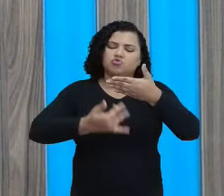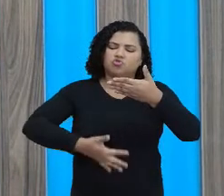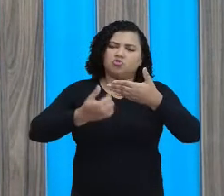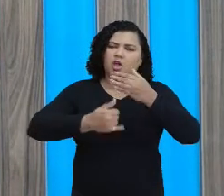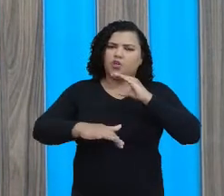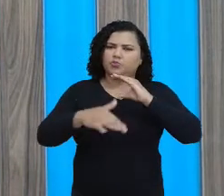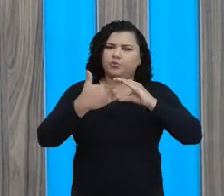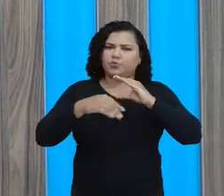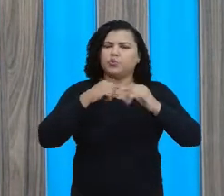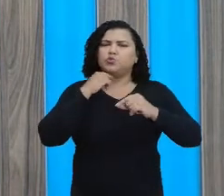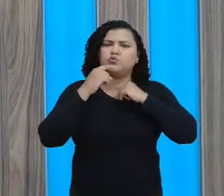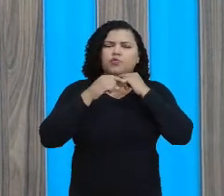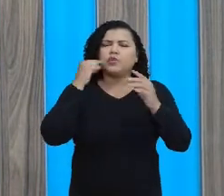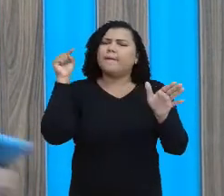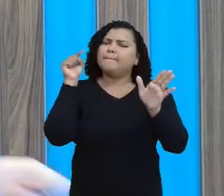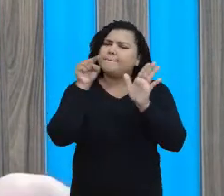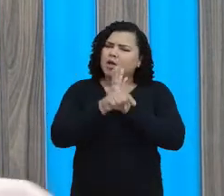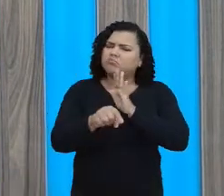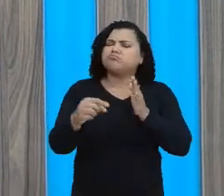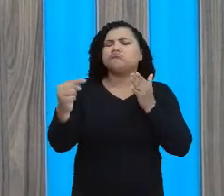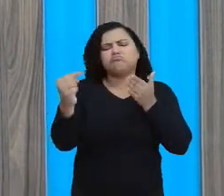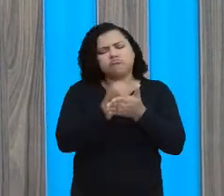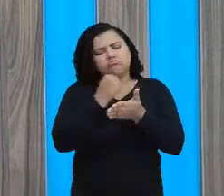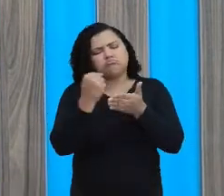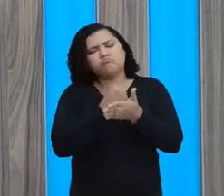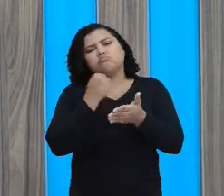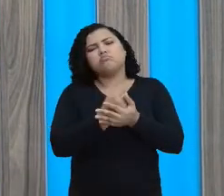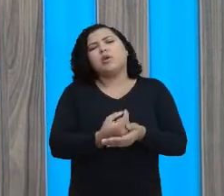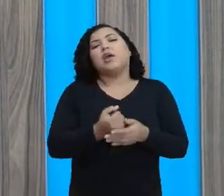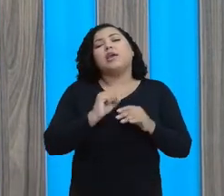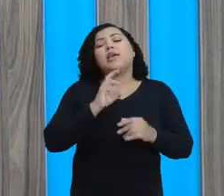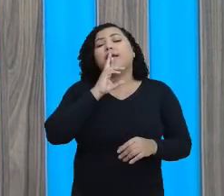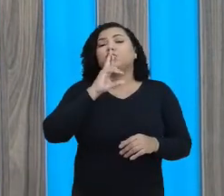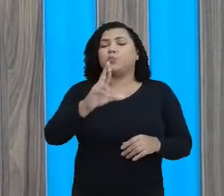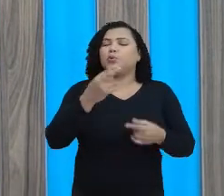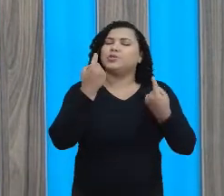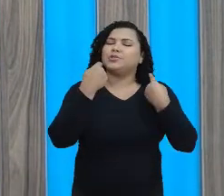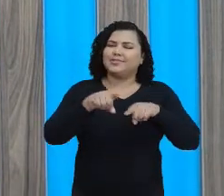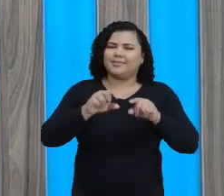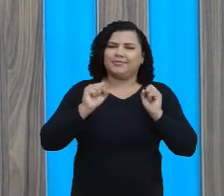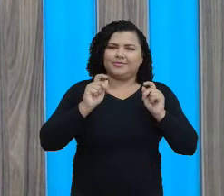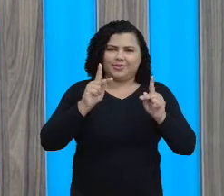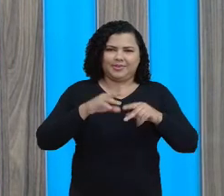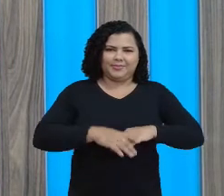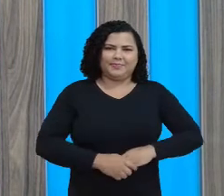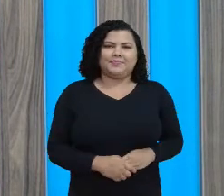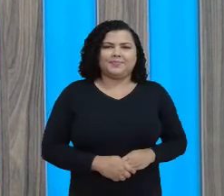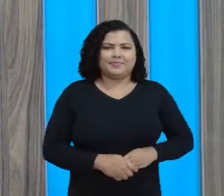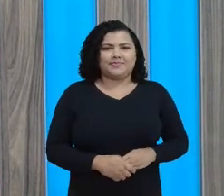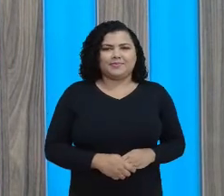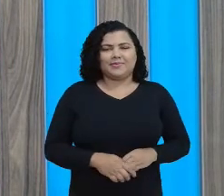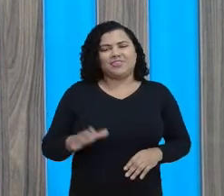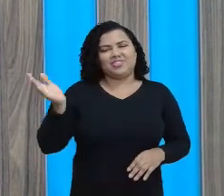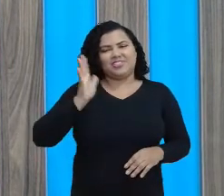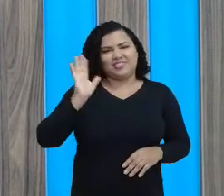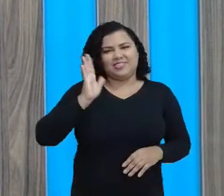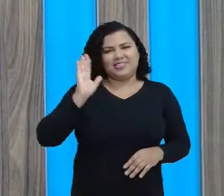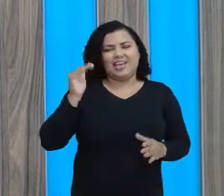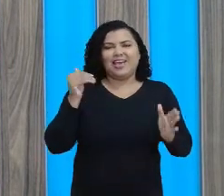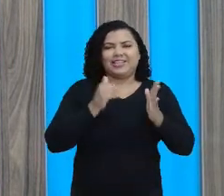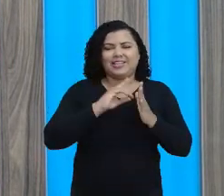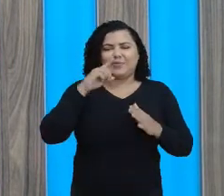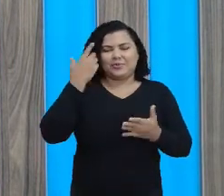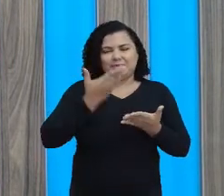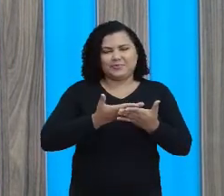lá, tirando suas dúvidas e resolvendo as situações que nós propomos na aula de hoje, ok? Tchau, tchau e